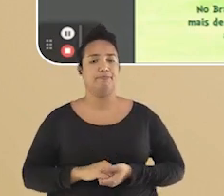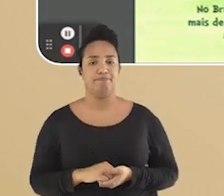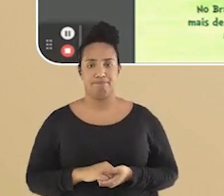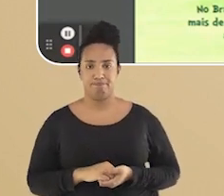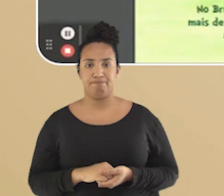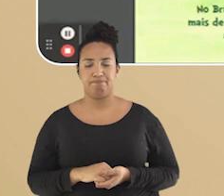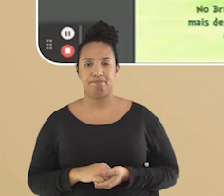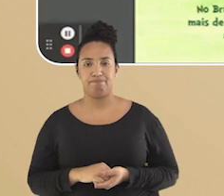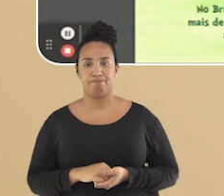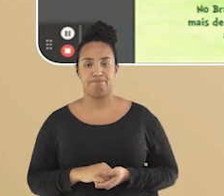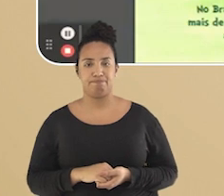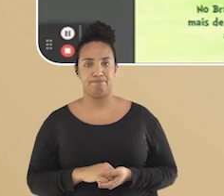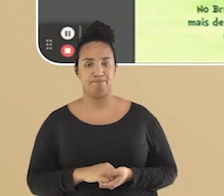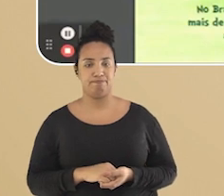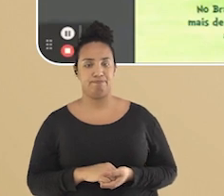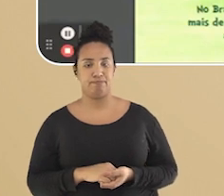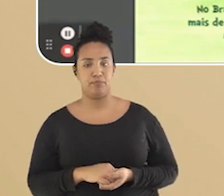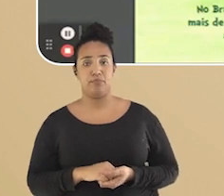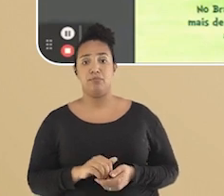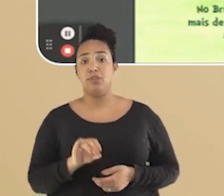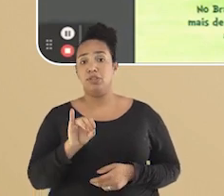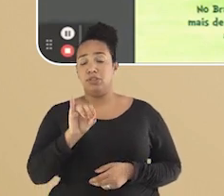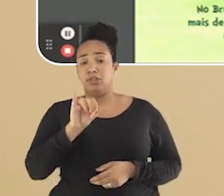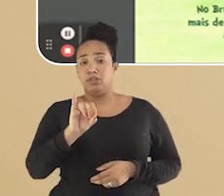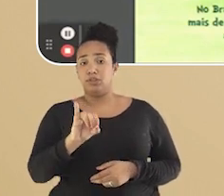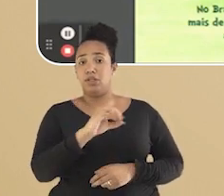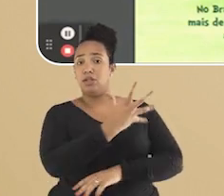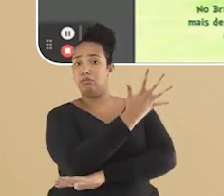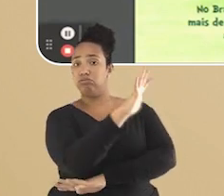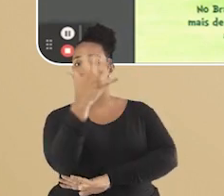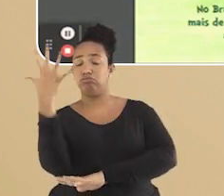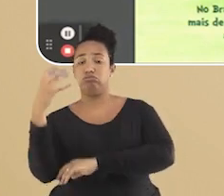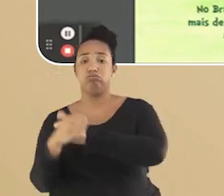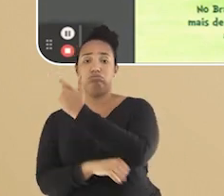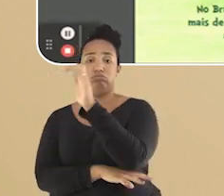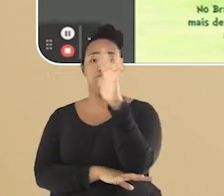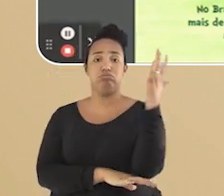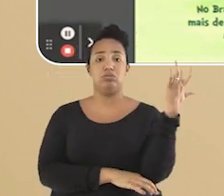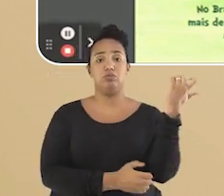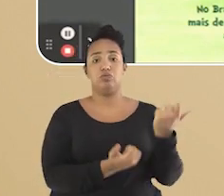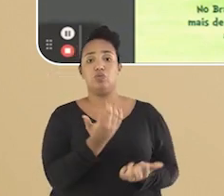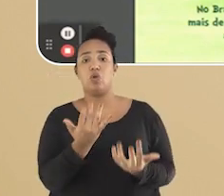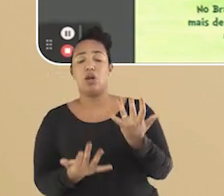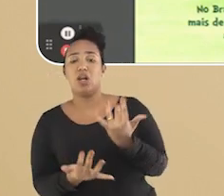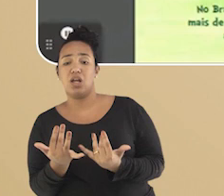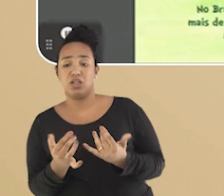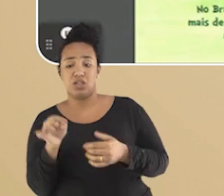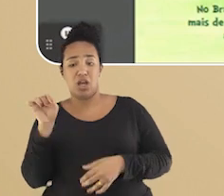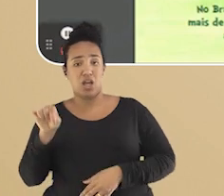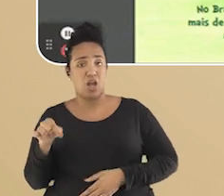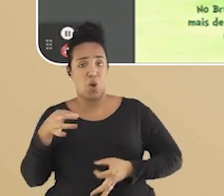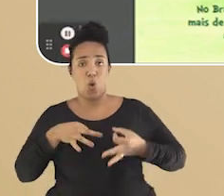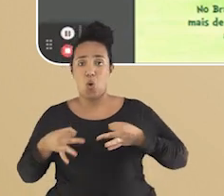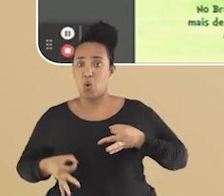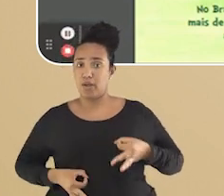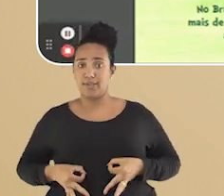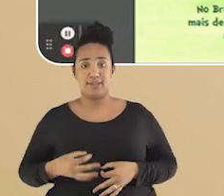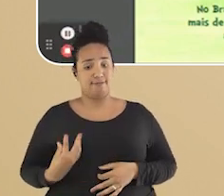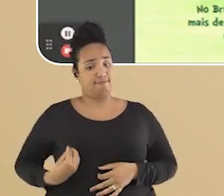filhotes. Quando são incendiadas grandes extensões, essa onça pode não